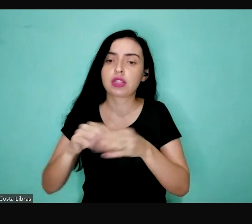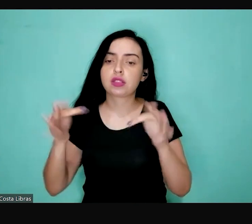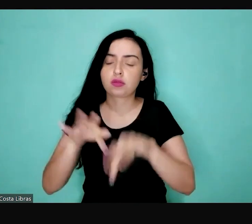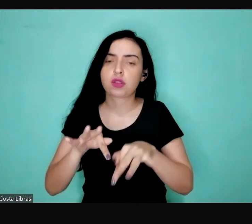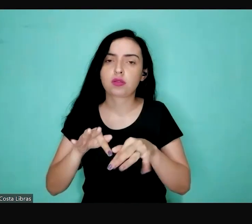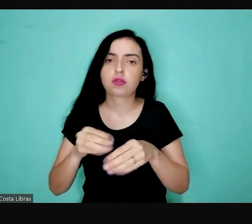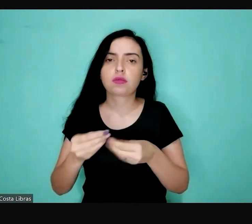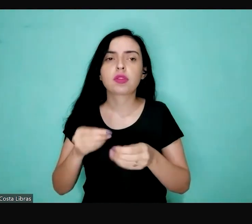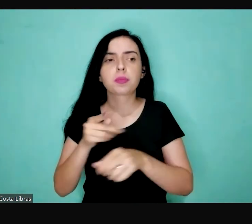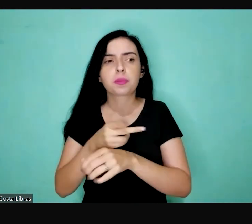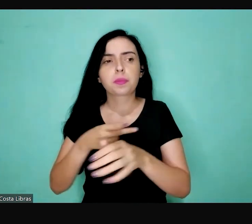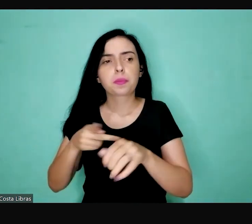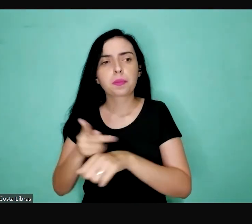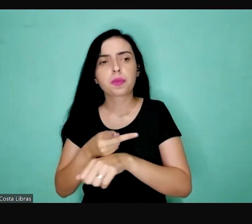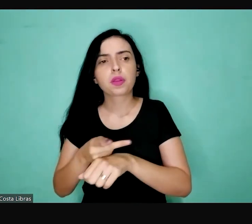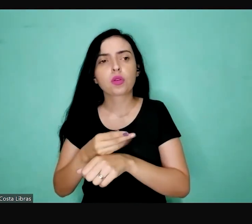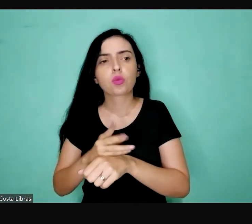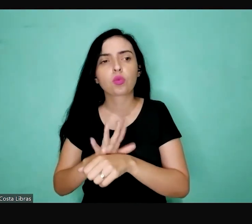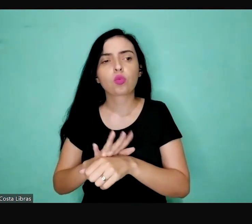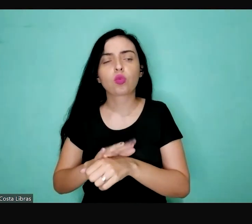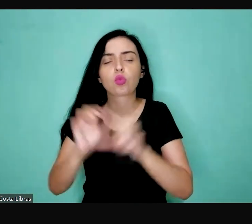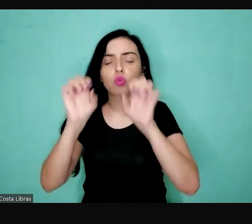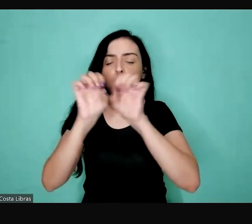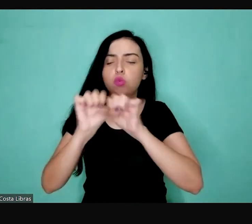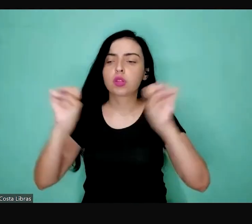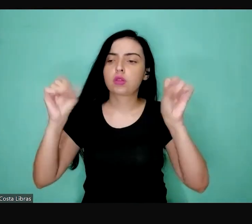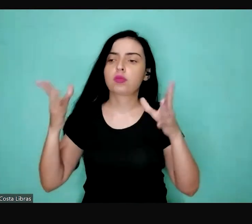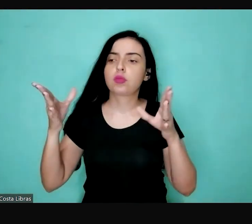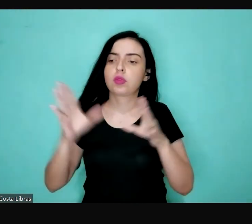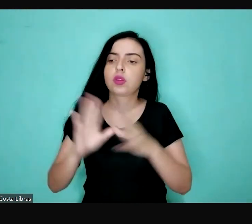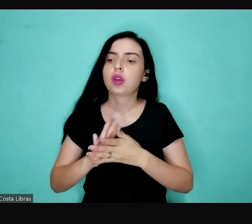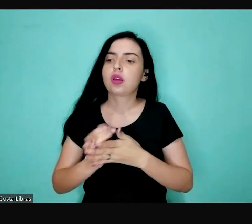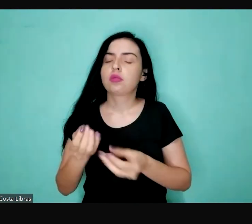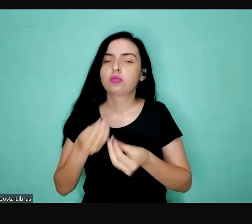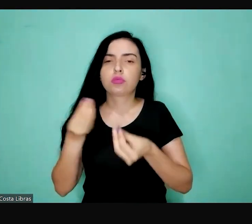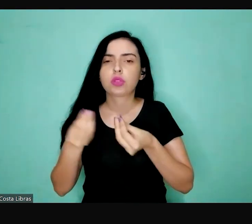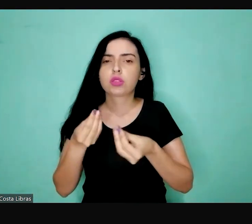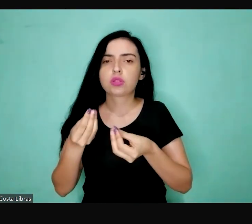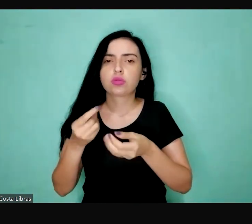plantejar ao Tribunal Constitucional essa questão da